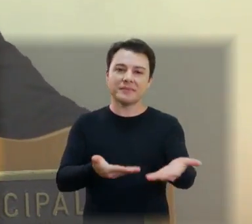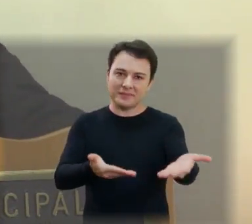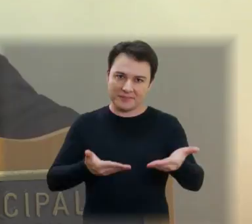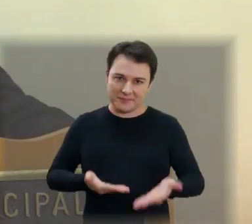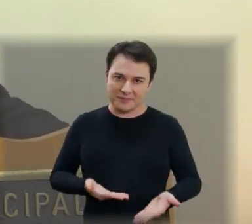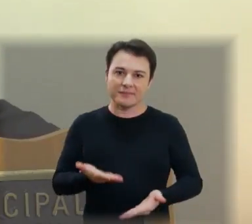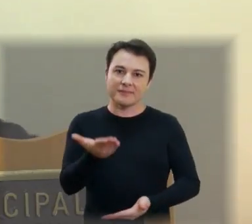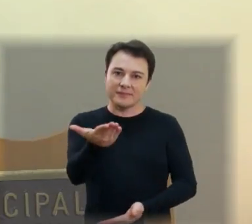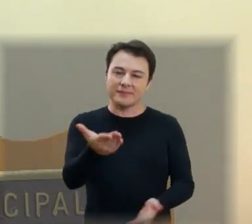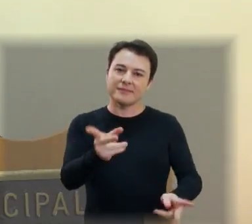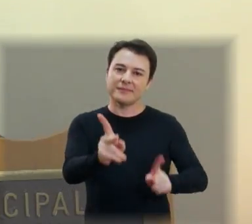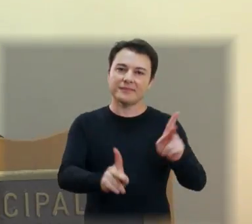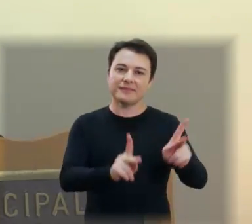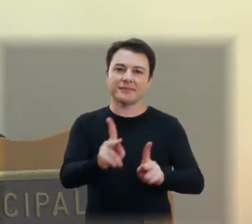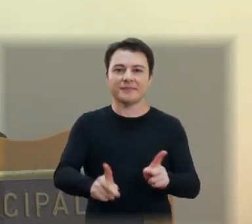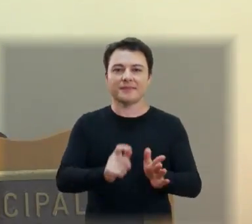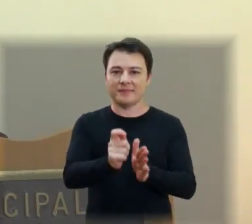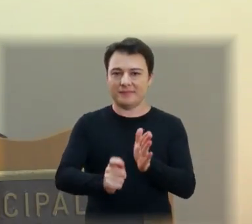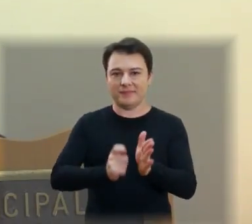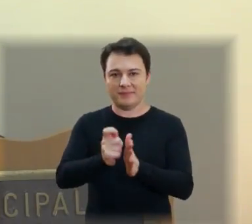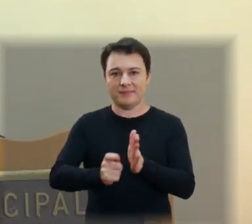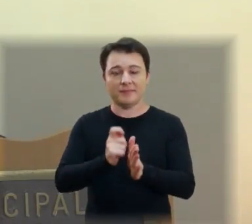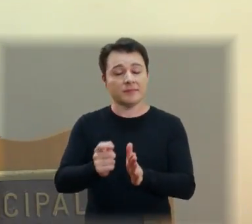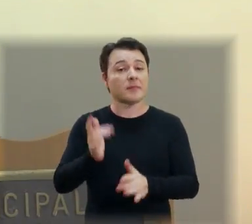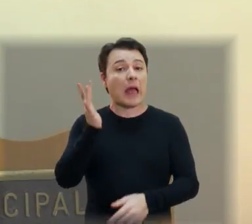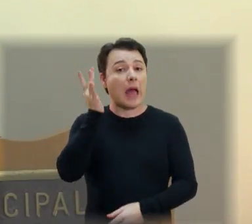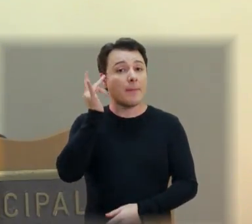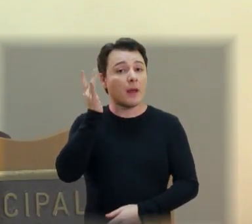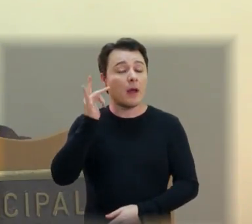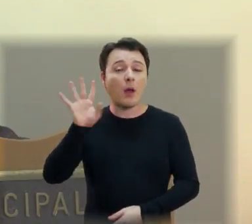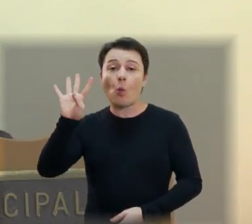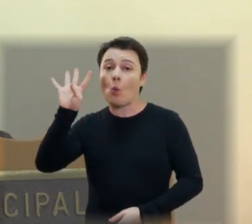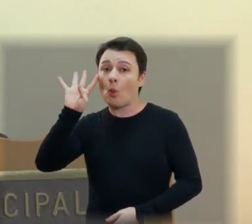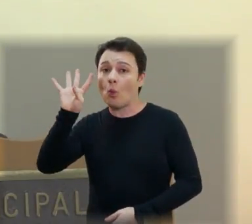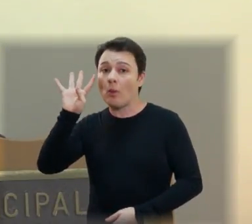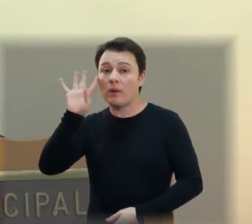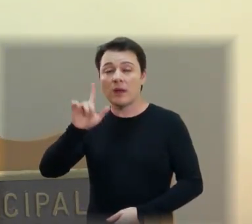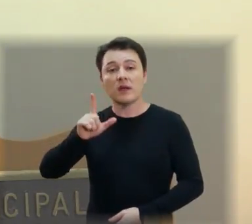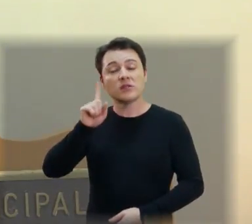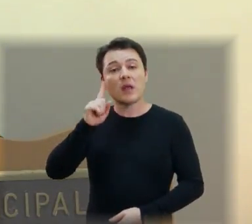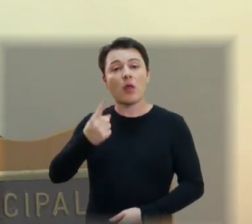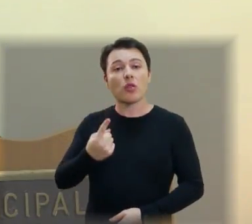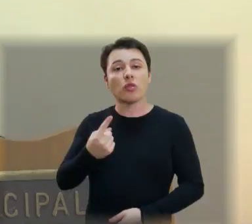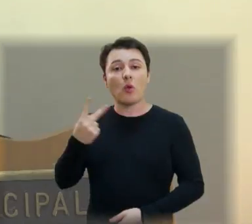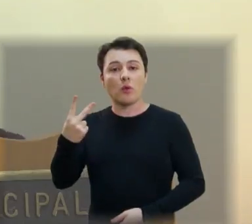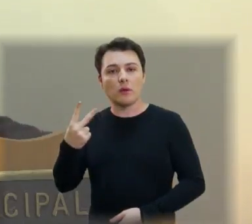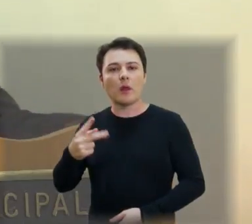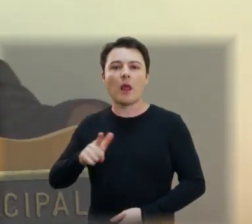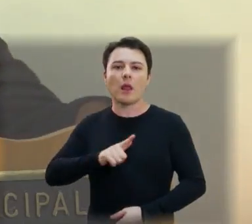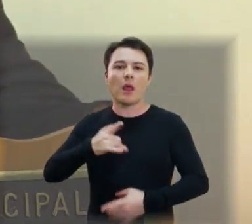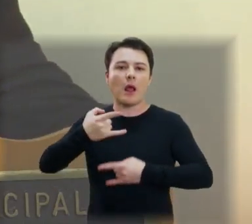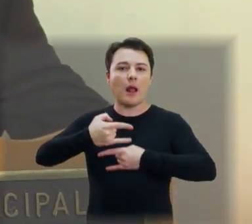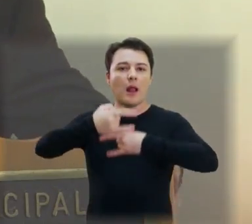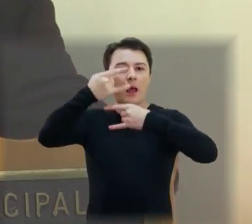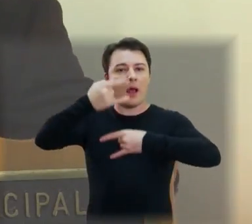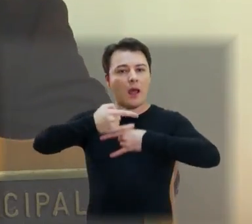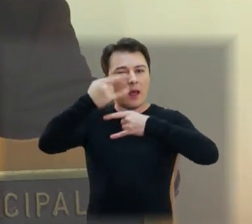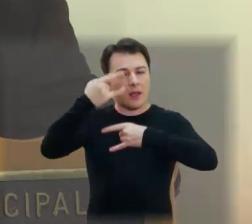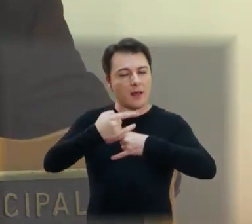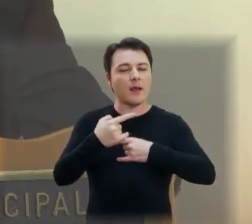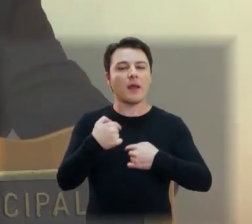população de Araraquara. Amanhã, quarta-feira, dia 12, eu vou fazer uma live com o